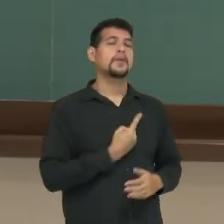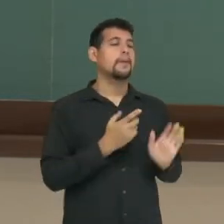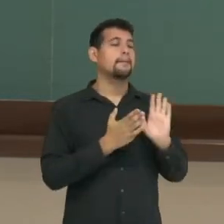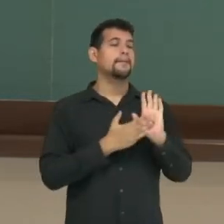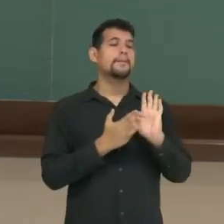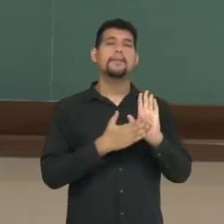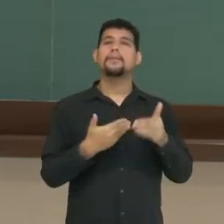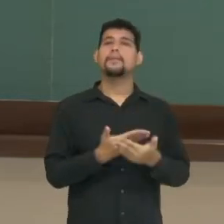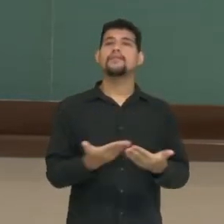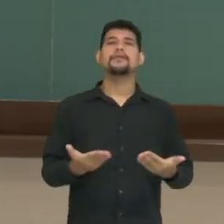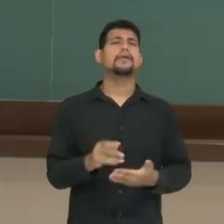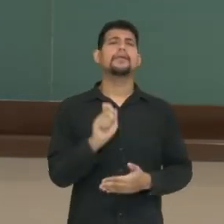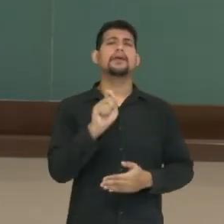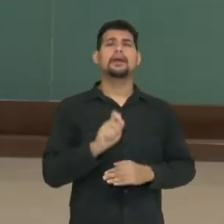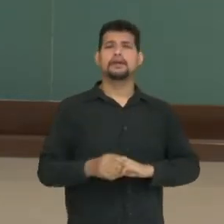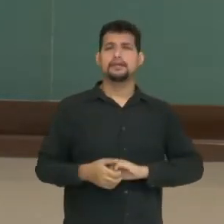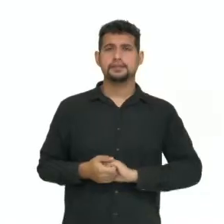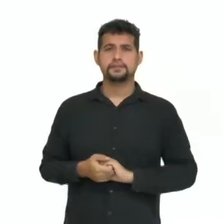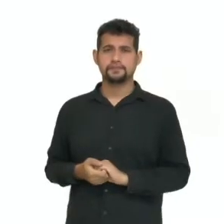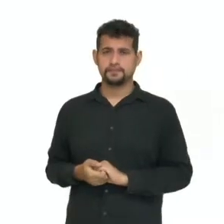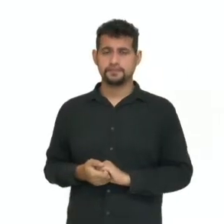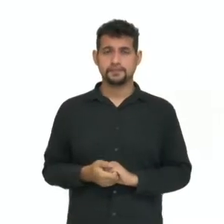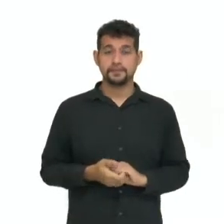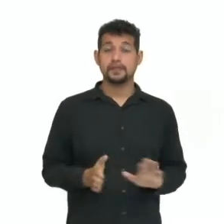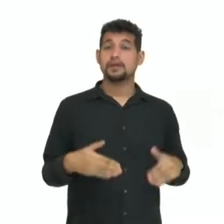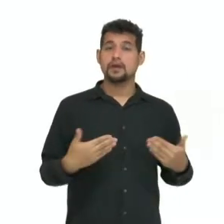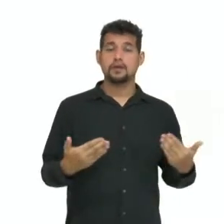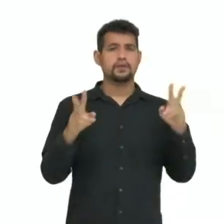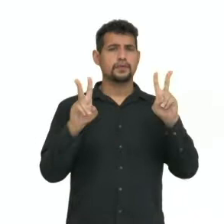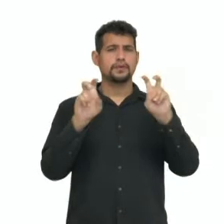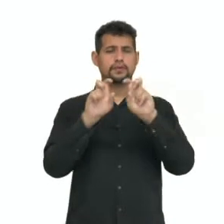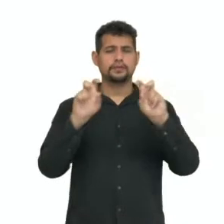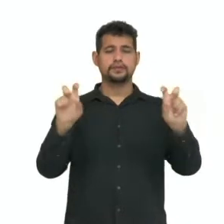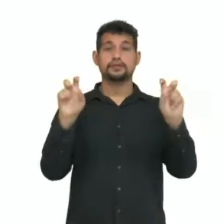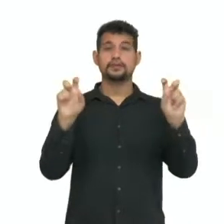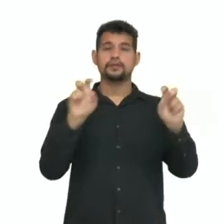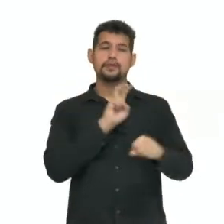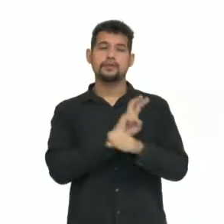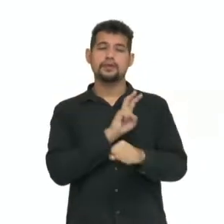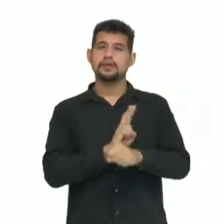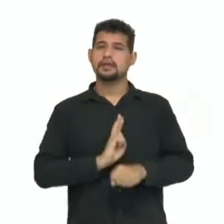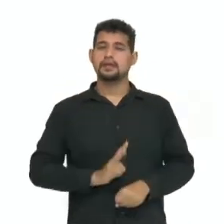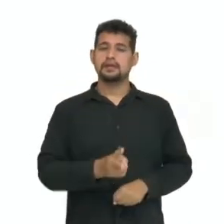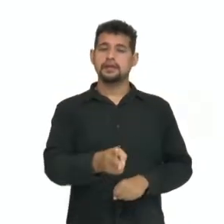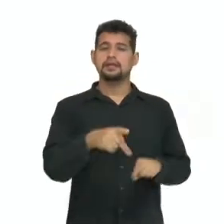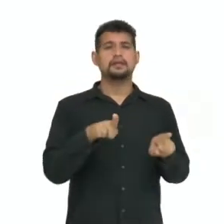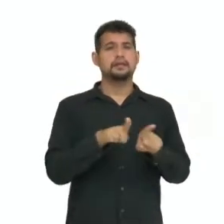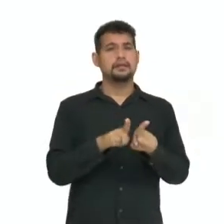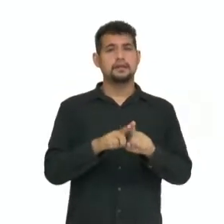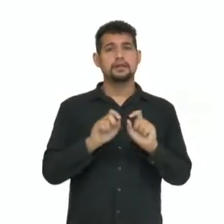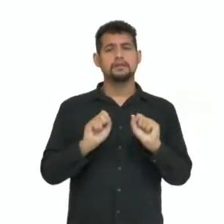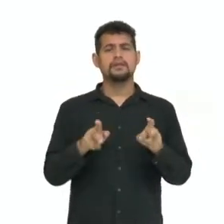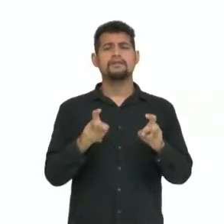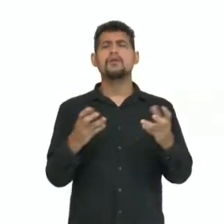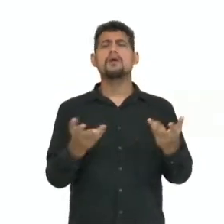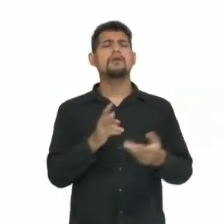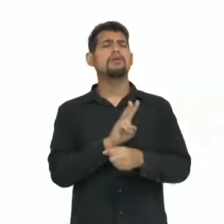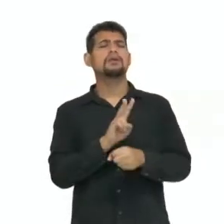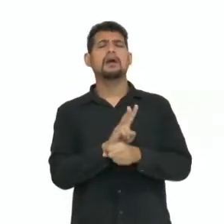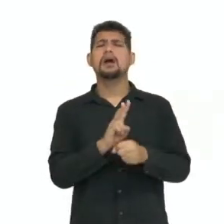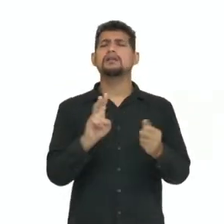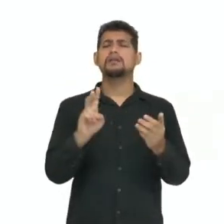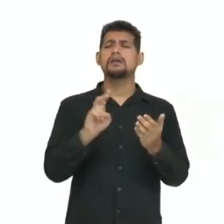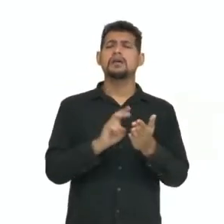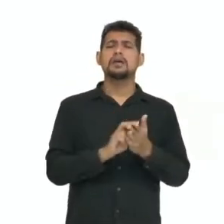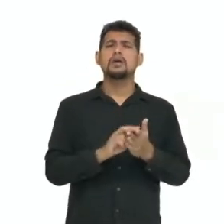a seguinte questão. De acordo com o título Cuidemo-nos Sempre, é possível antever sobre quais cuidados o editorial